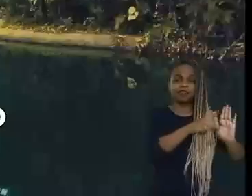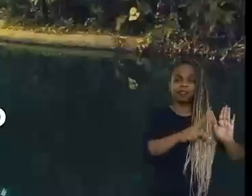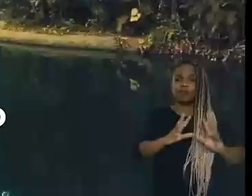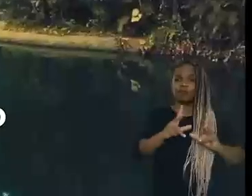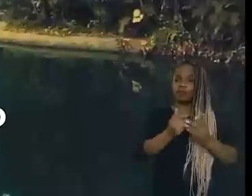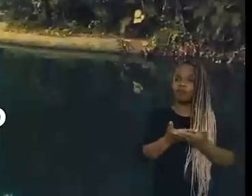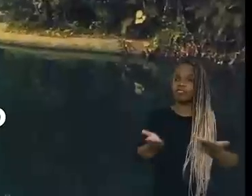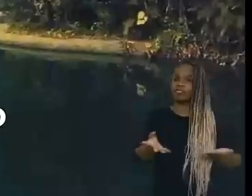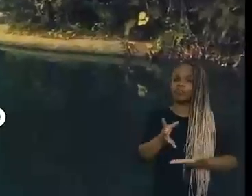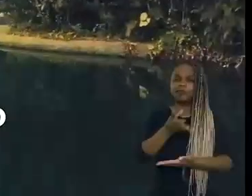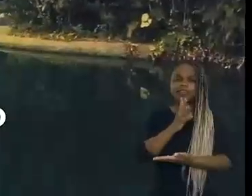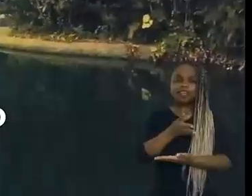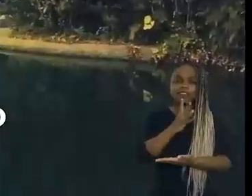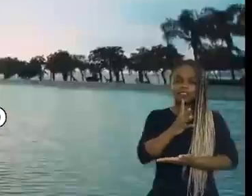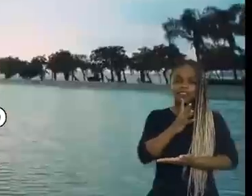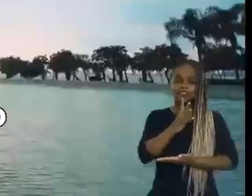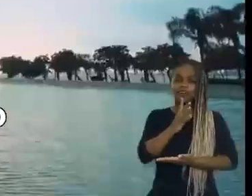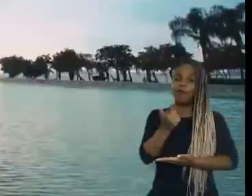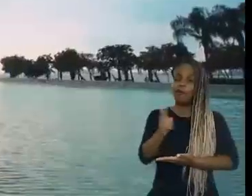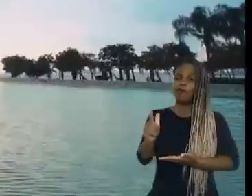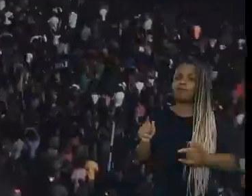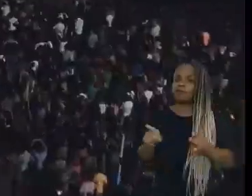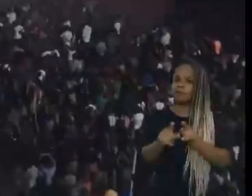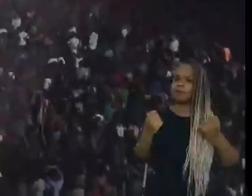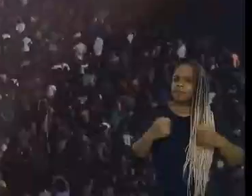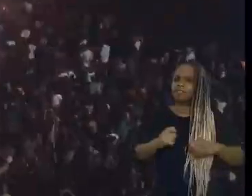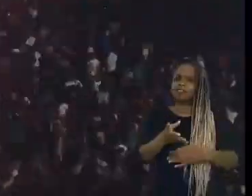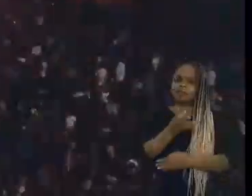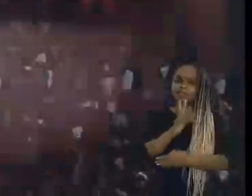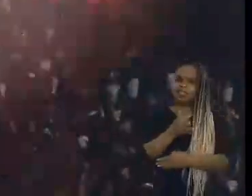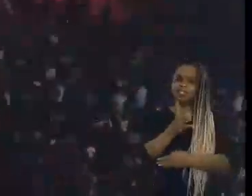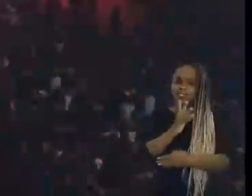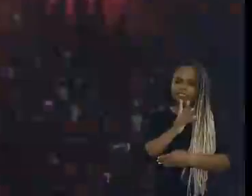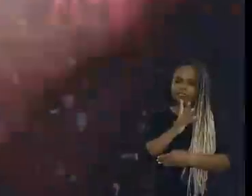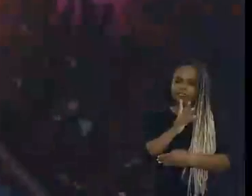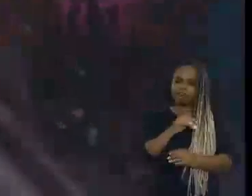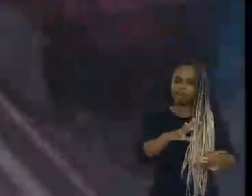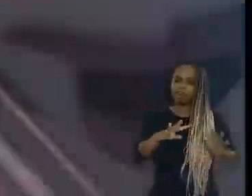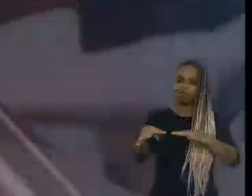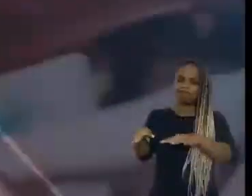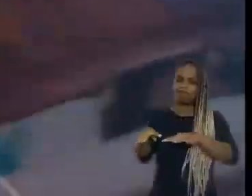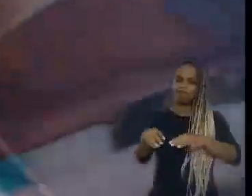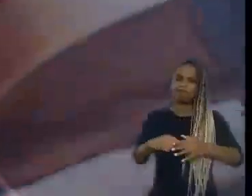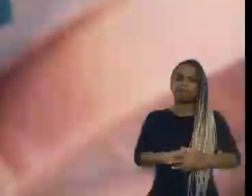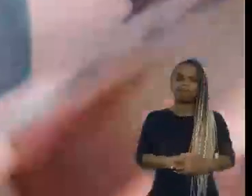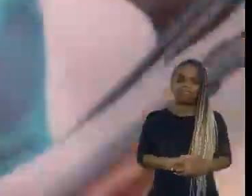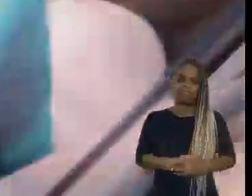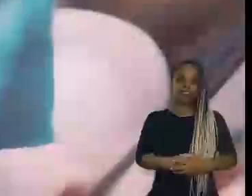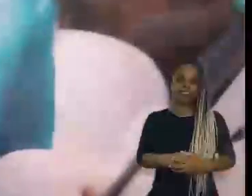Dos projetos que todo mundo conhece, aos que todo mundo precisa conhecer,